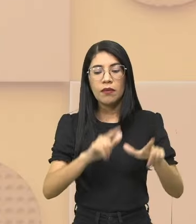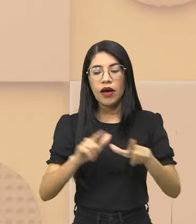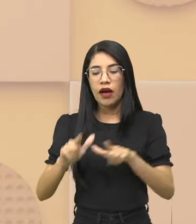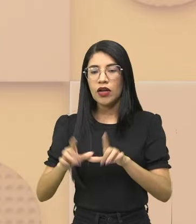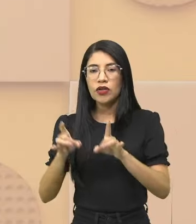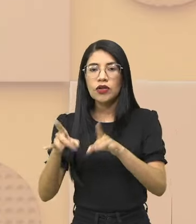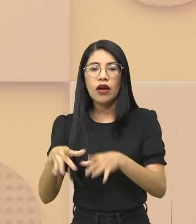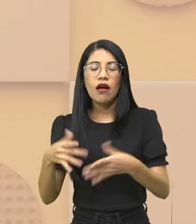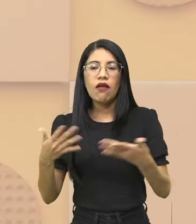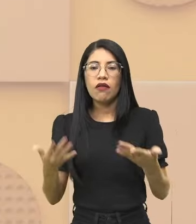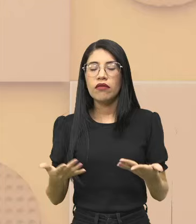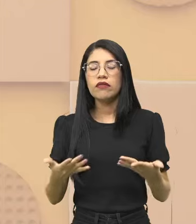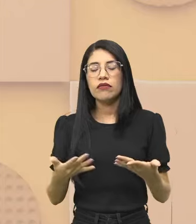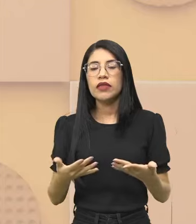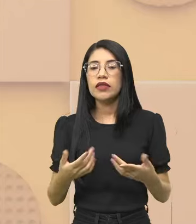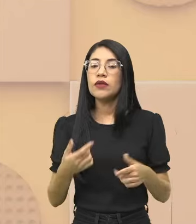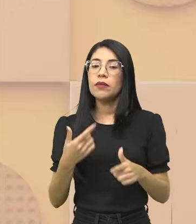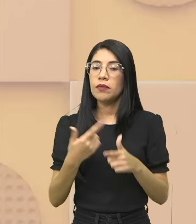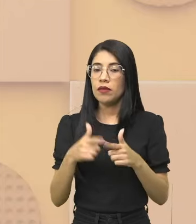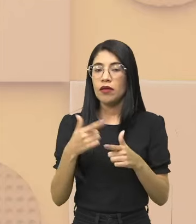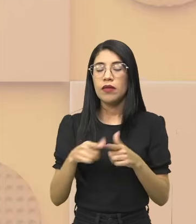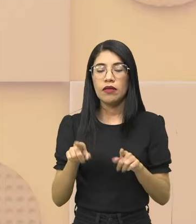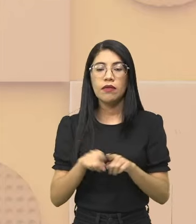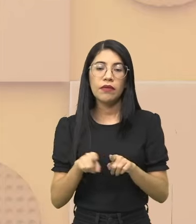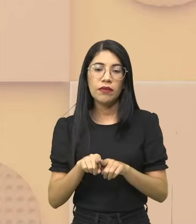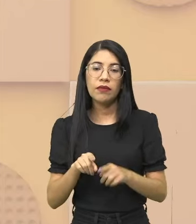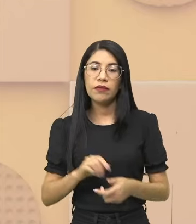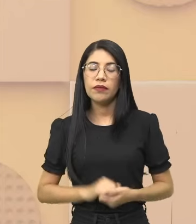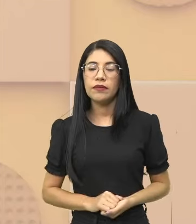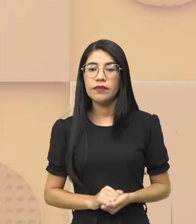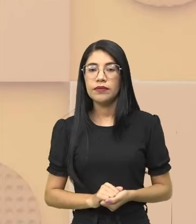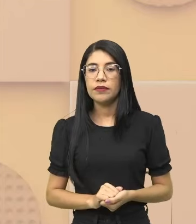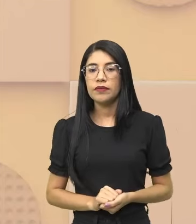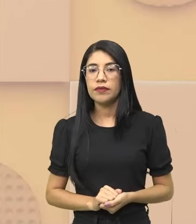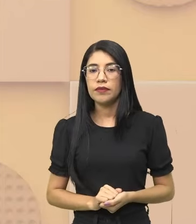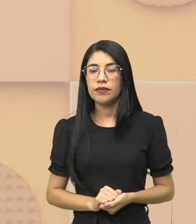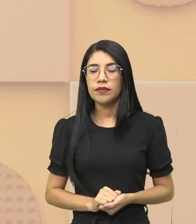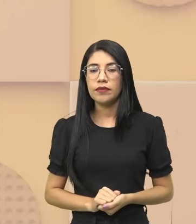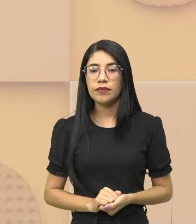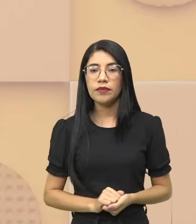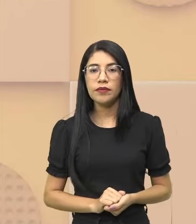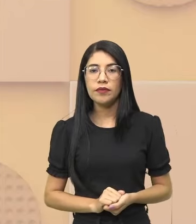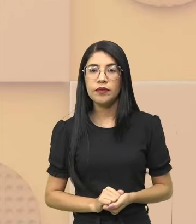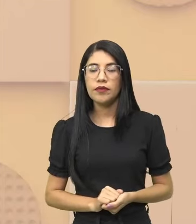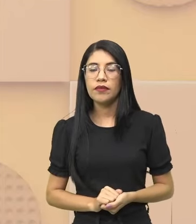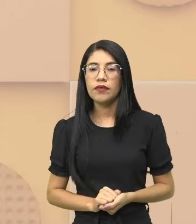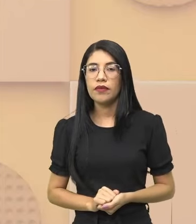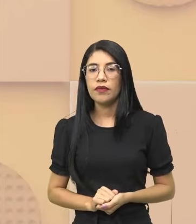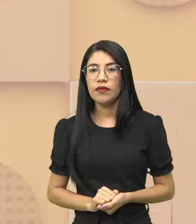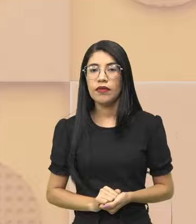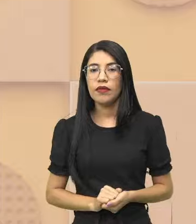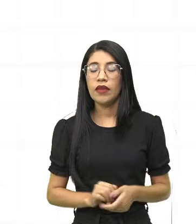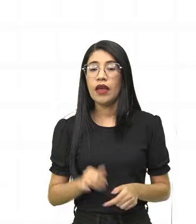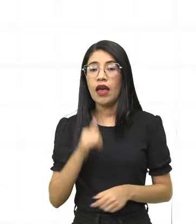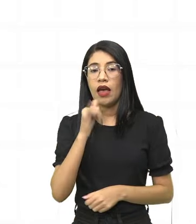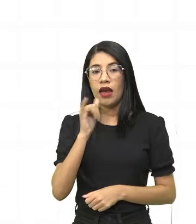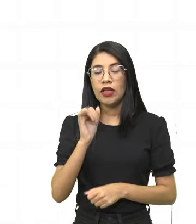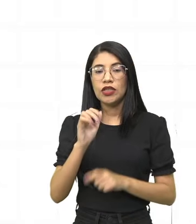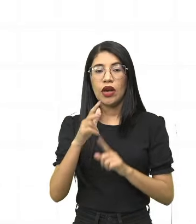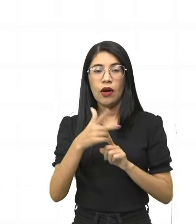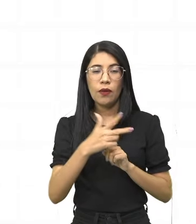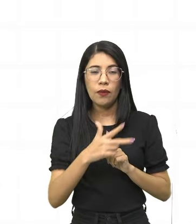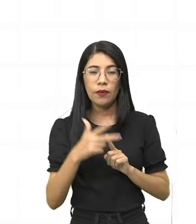descartada. Seria considerado aí também com relação às desvantagens. Vamos agora à energia eólica.